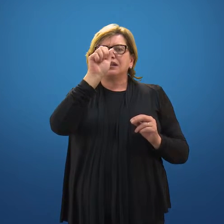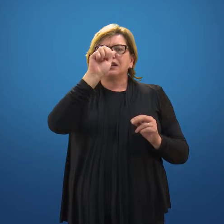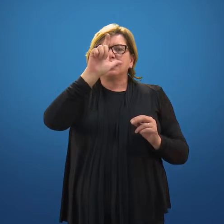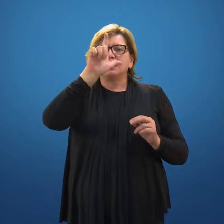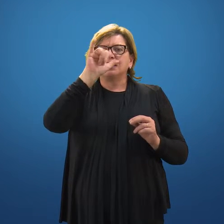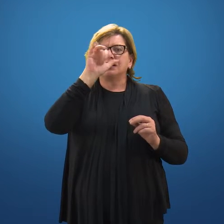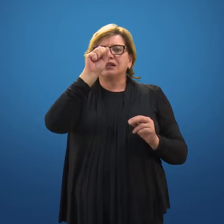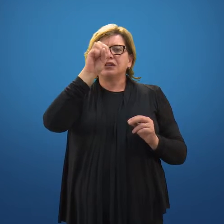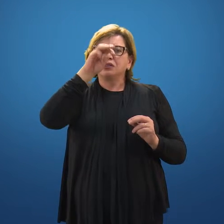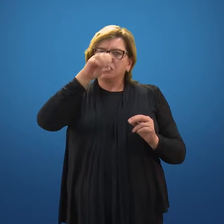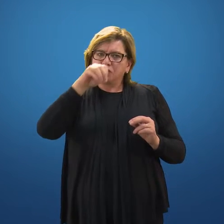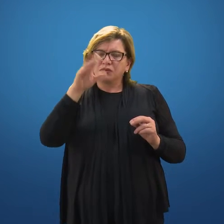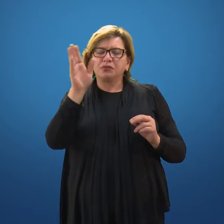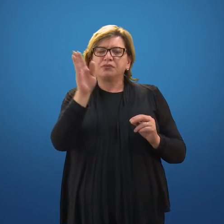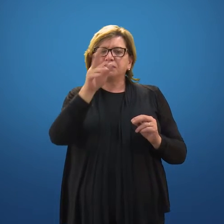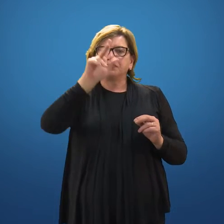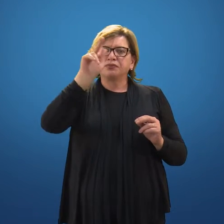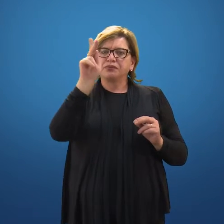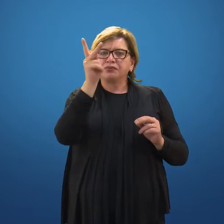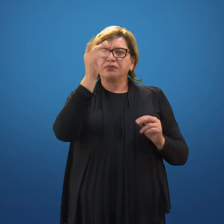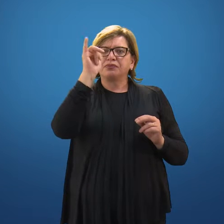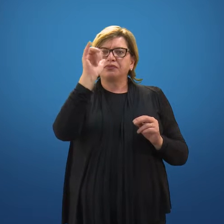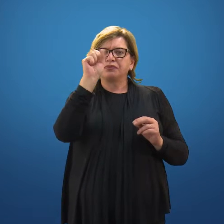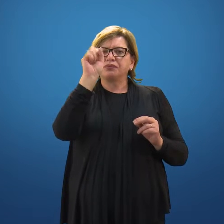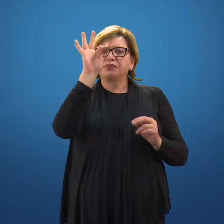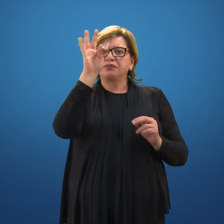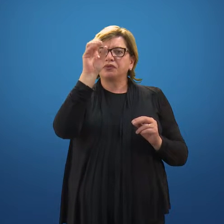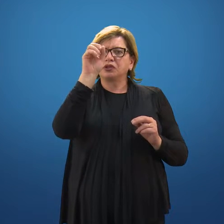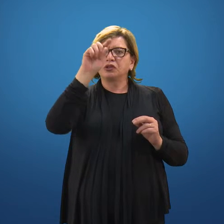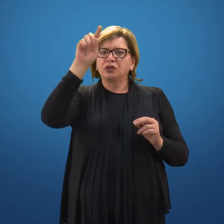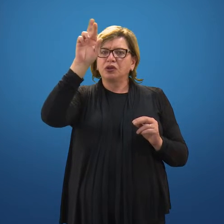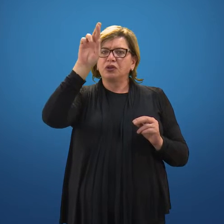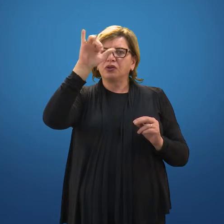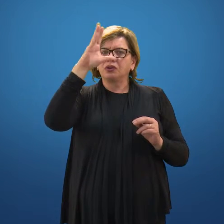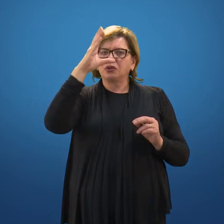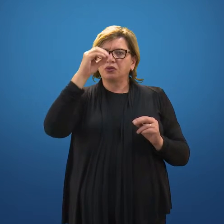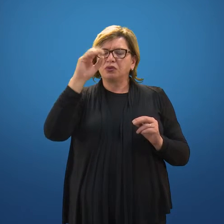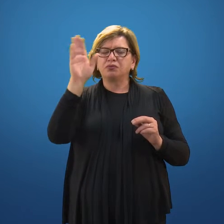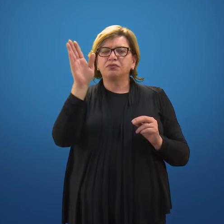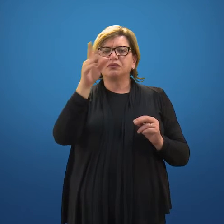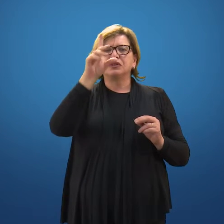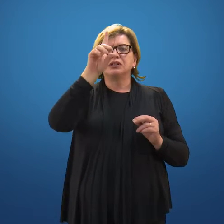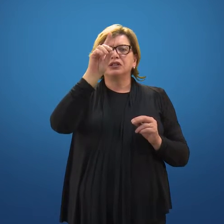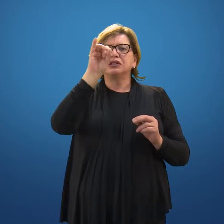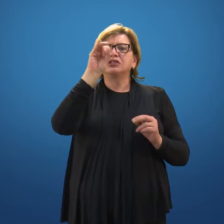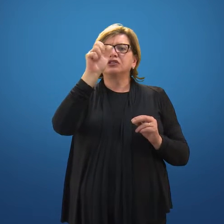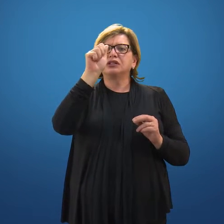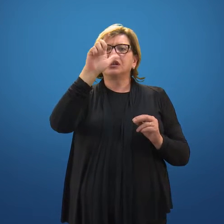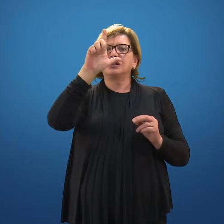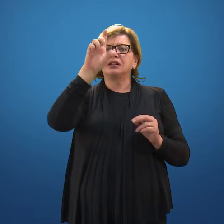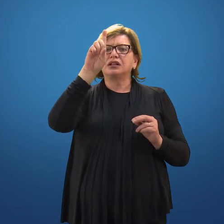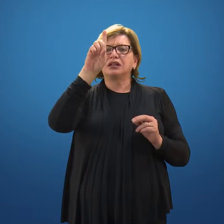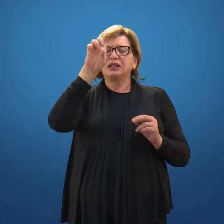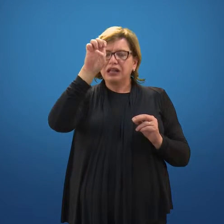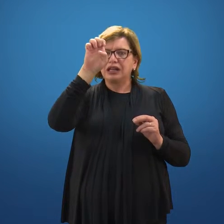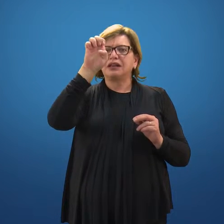dialético, mais precisamente. O que seria a dialética? Pensar a